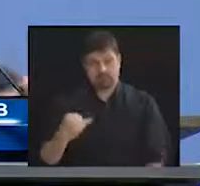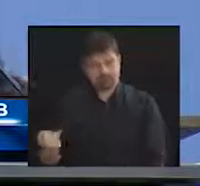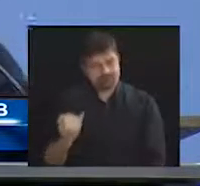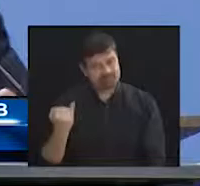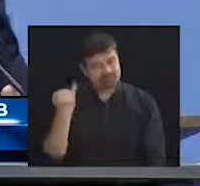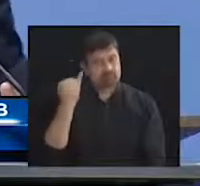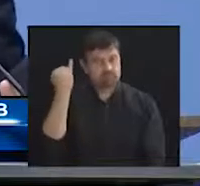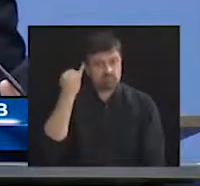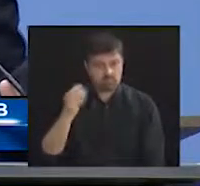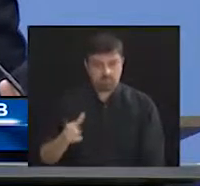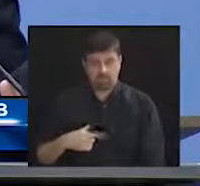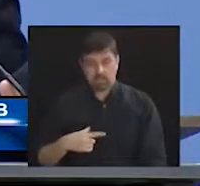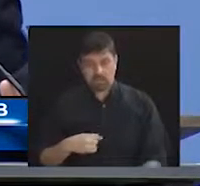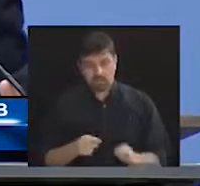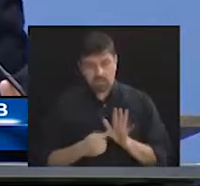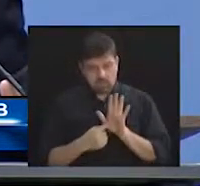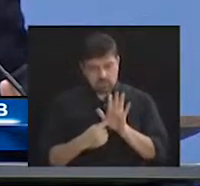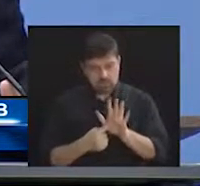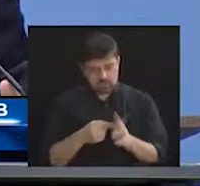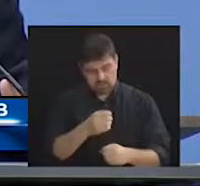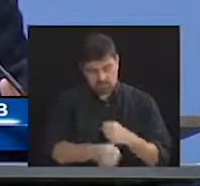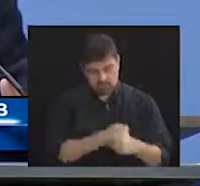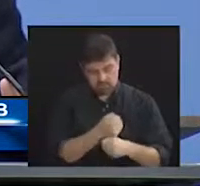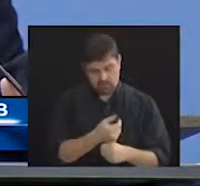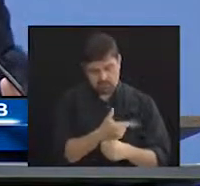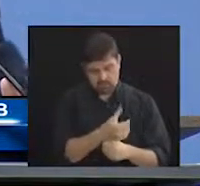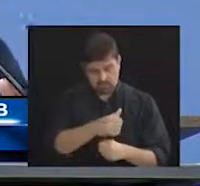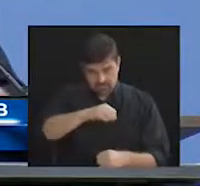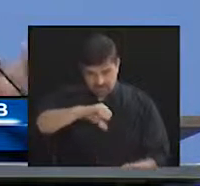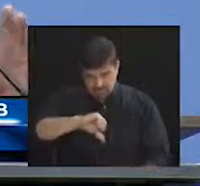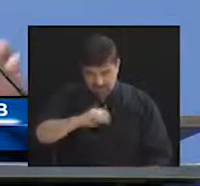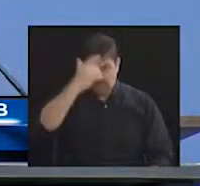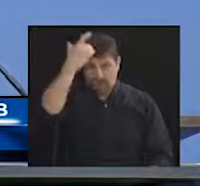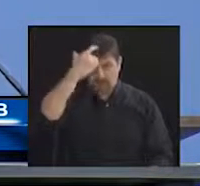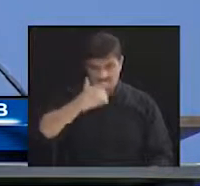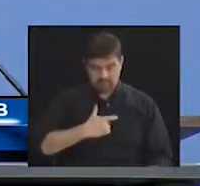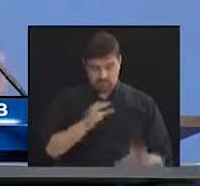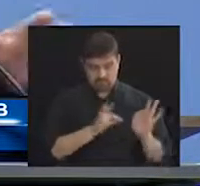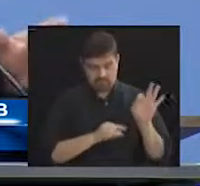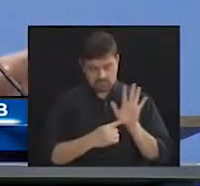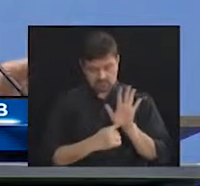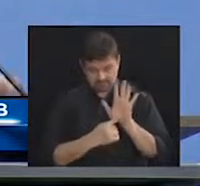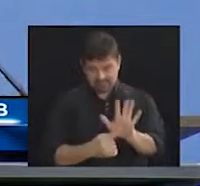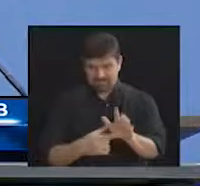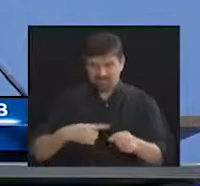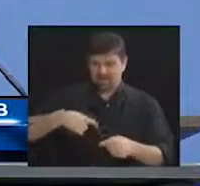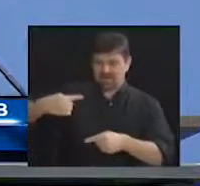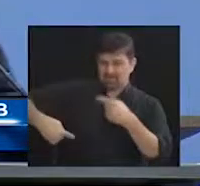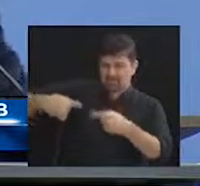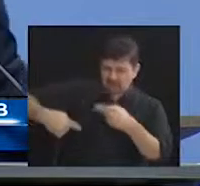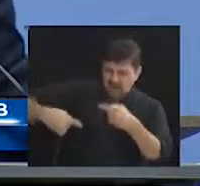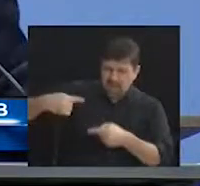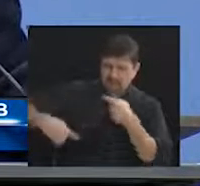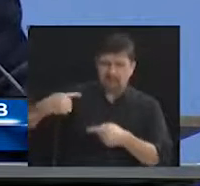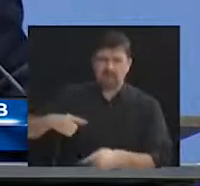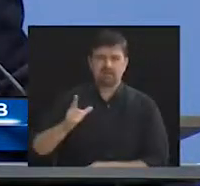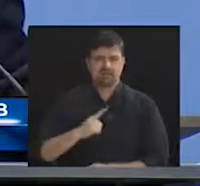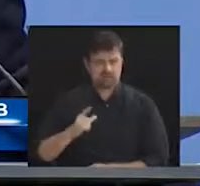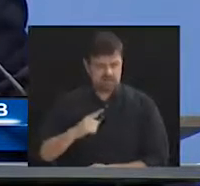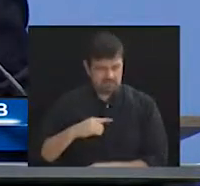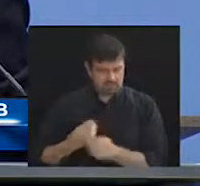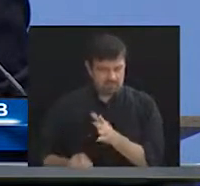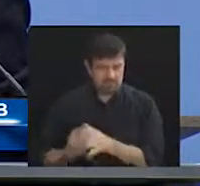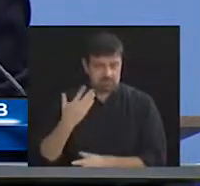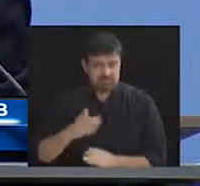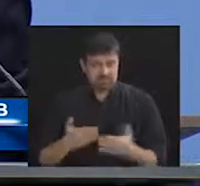projeto eu apresentei em 2009 no outro mandato e por ocasião houve uma grande discussão da nossa casa mas